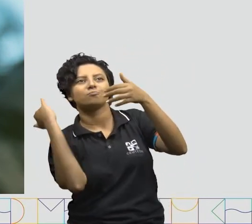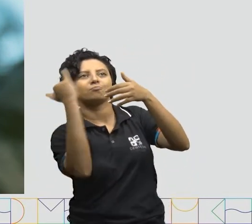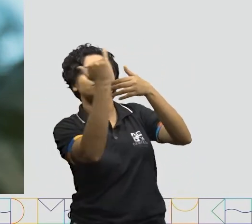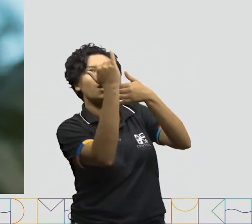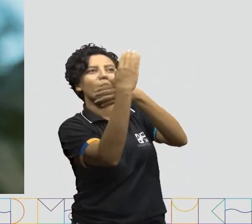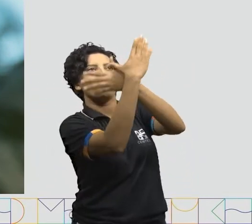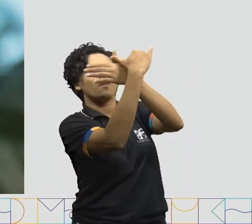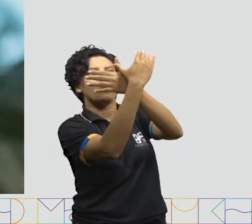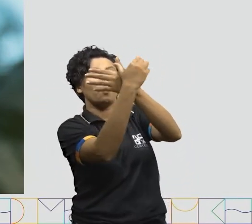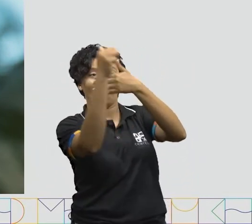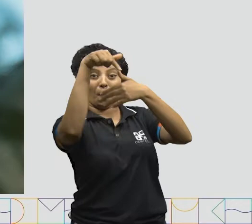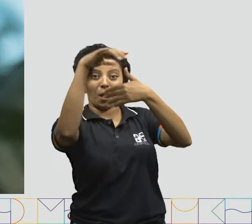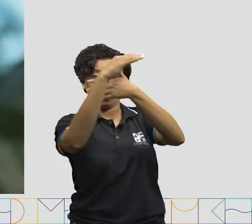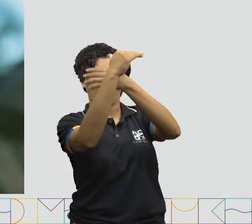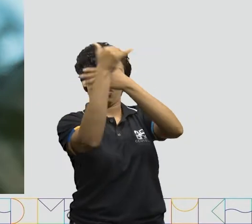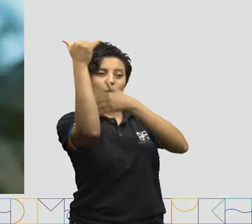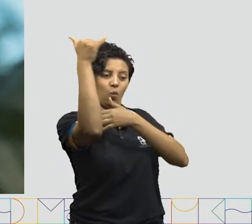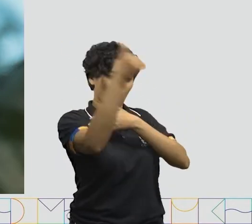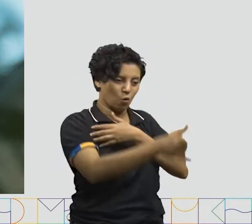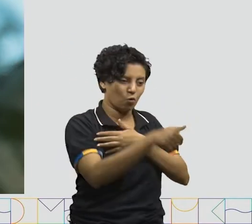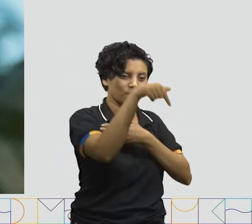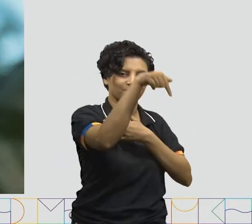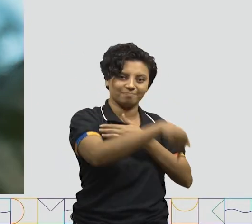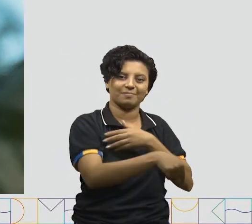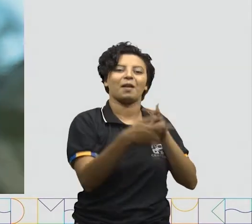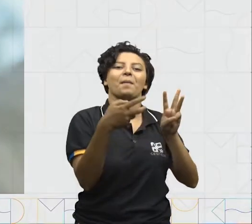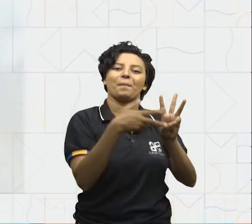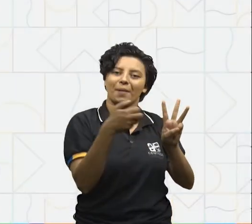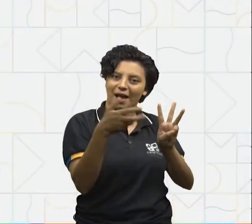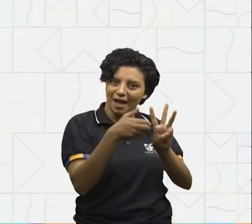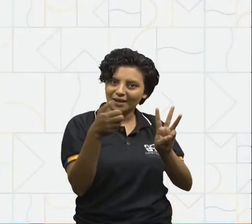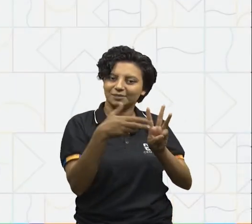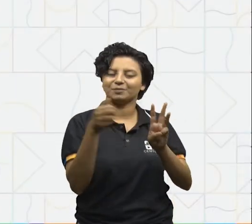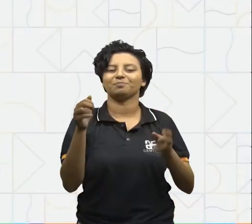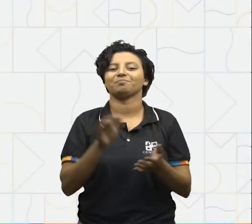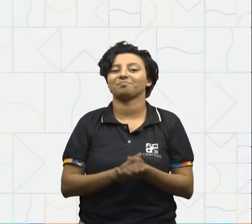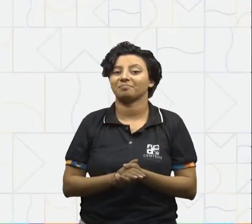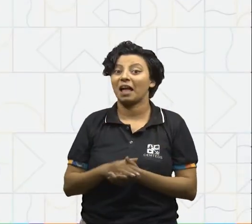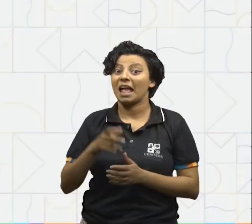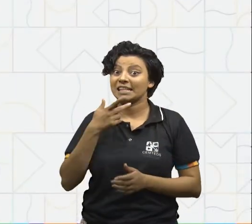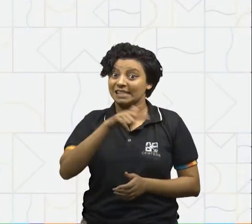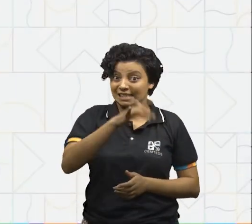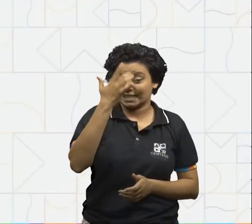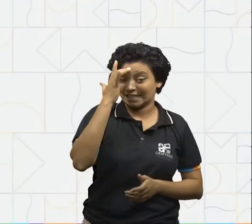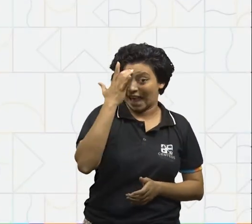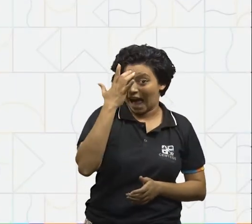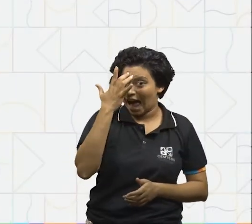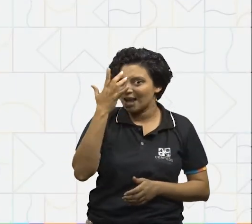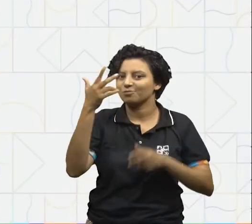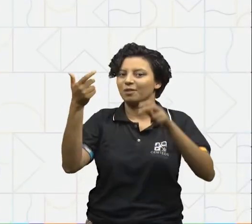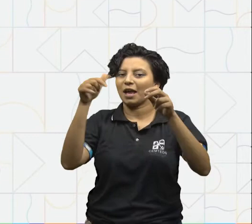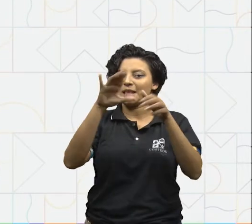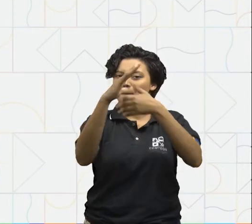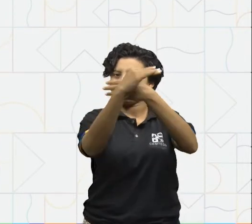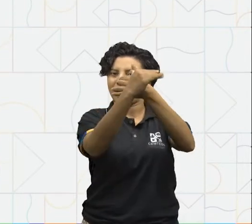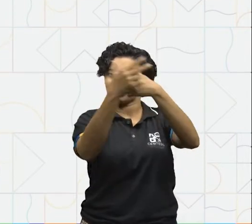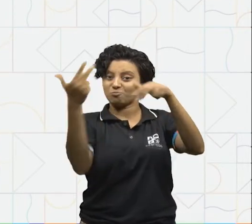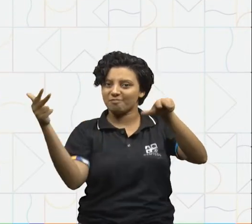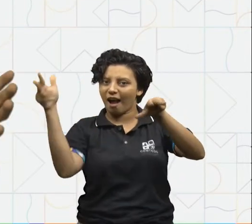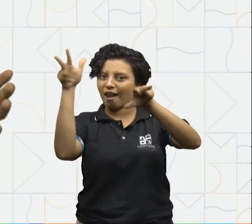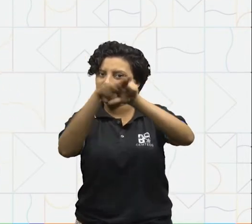ser considerada uma encarnação dos espíritos dos mortos. Os pajés eram os mensageiros de boas